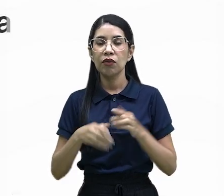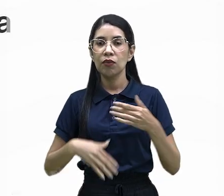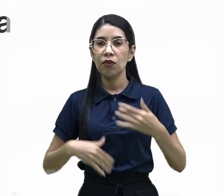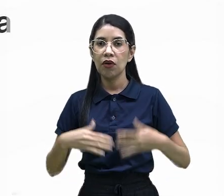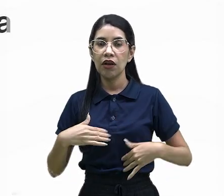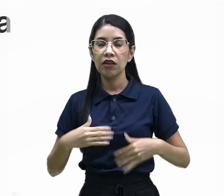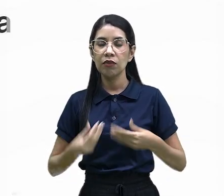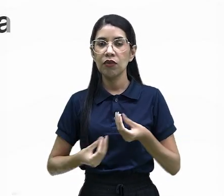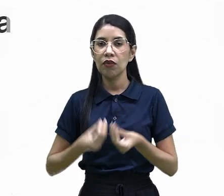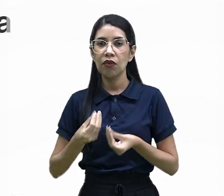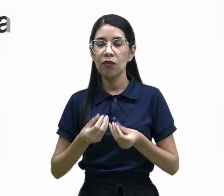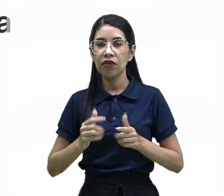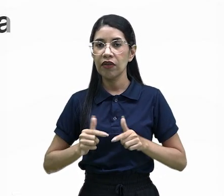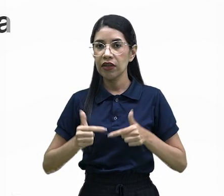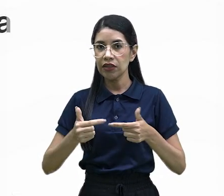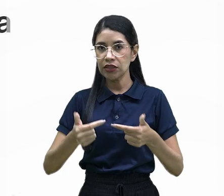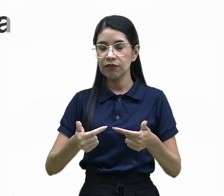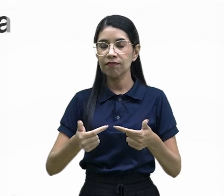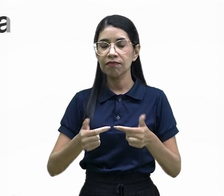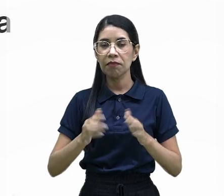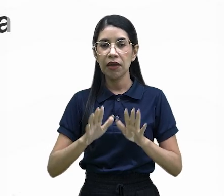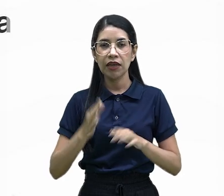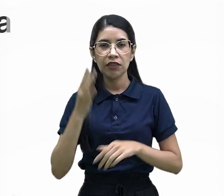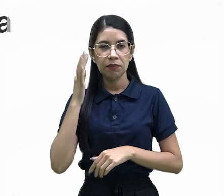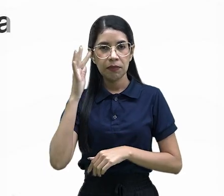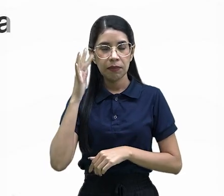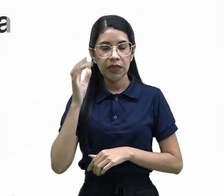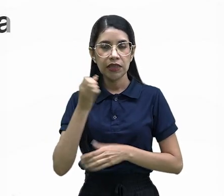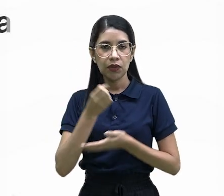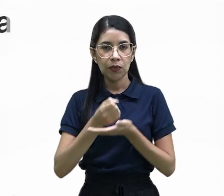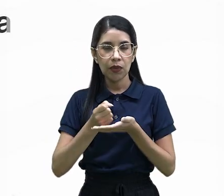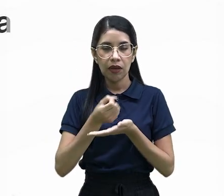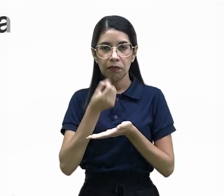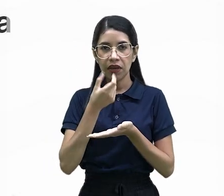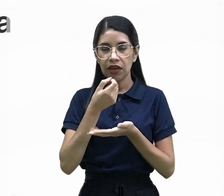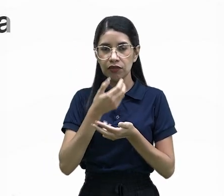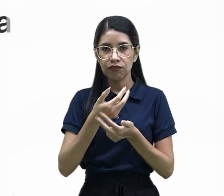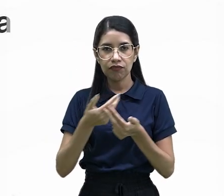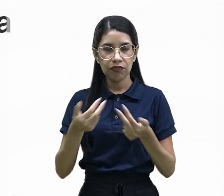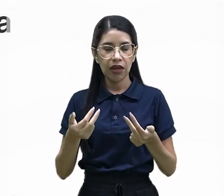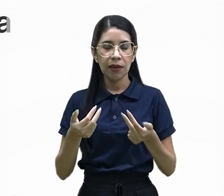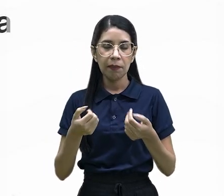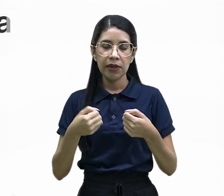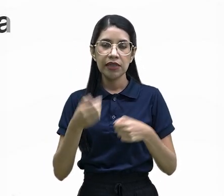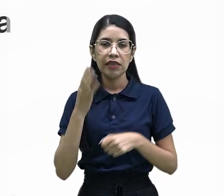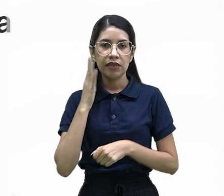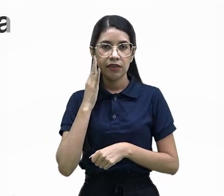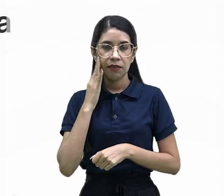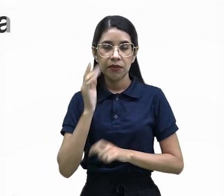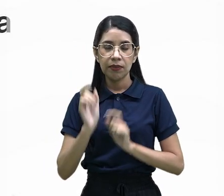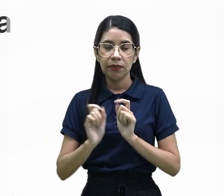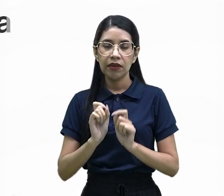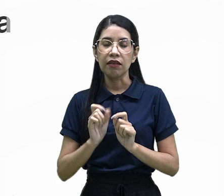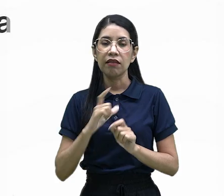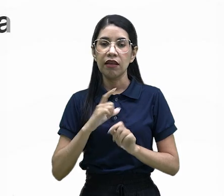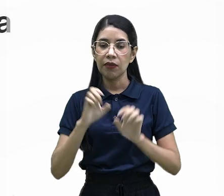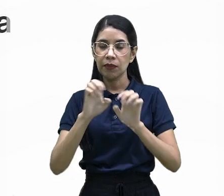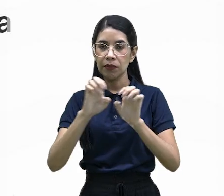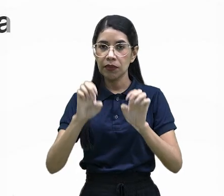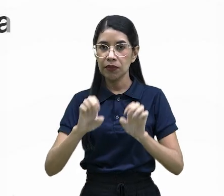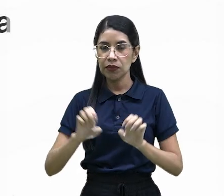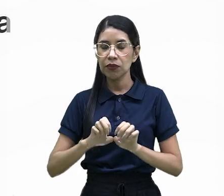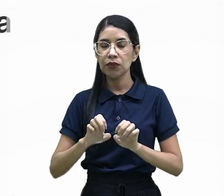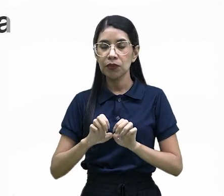com o organismo, gente. Então, quando a gente pensa num remédio, um medicamento, a gente tem que entender que até a estrutura que